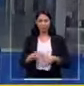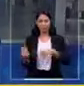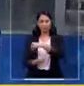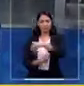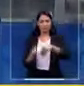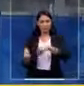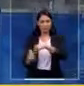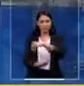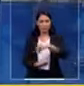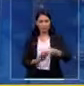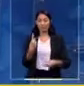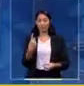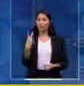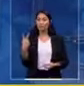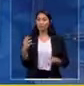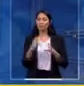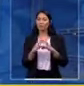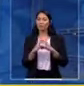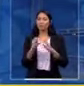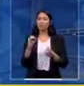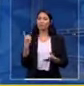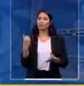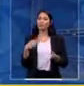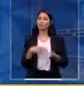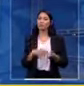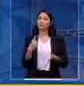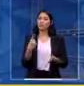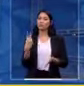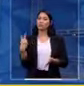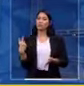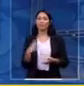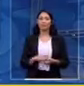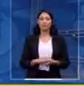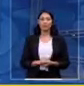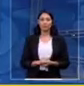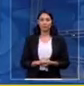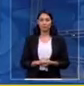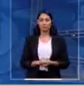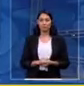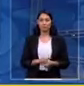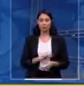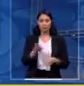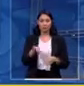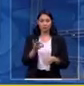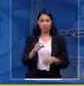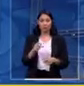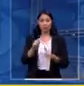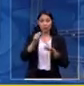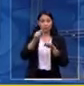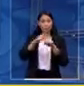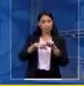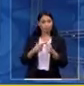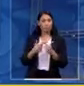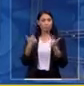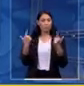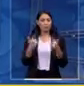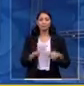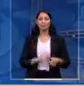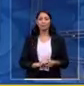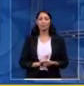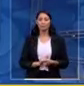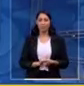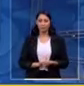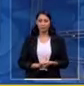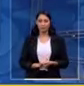Globo carregado, embaralhando 12 bolas numeradas de 01 a 12. Sorteio do mês da sorte.